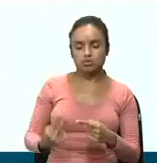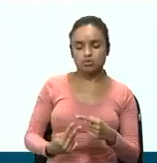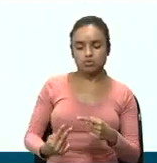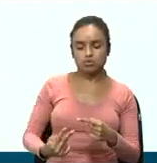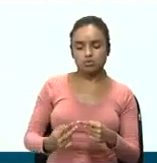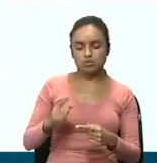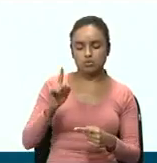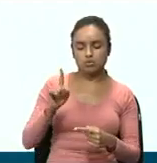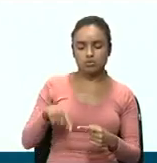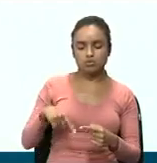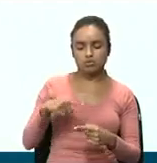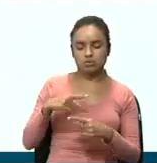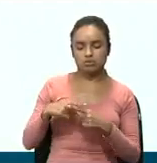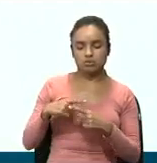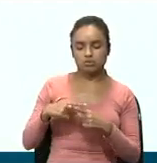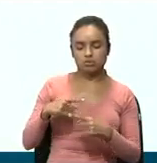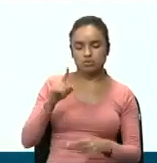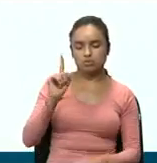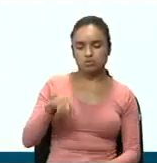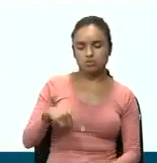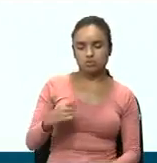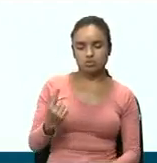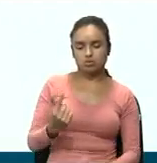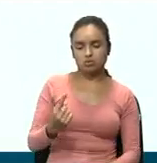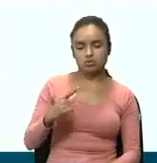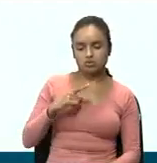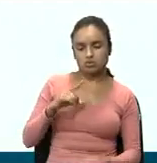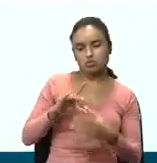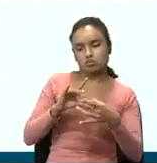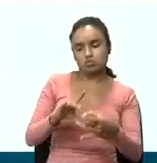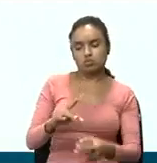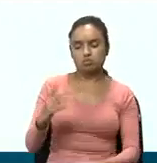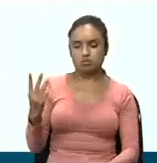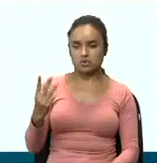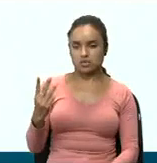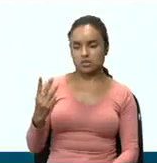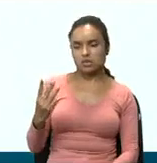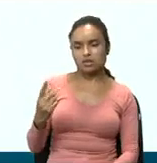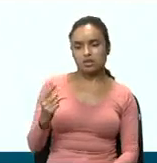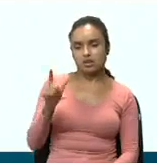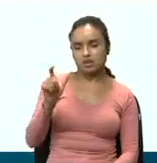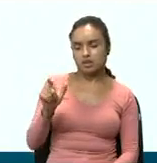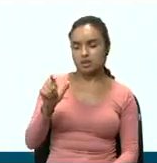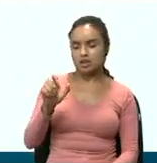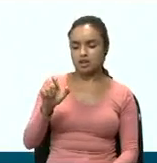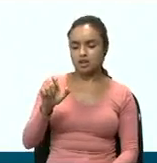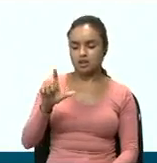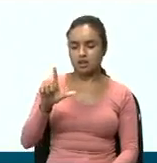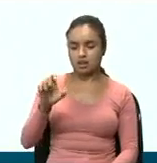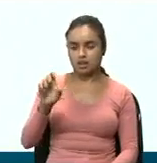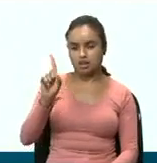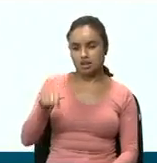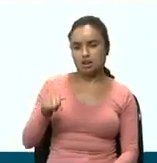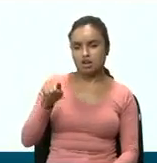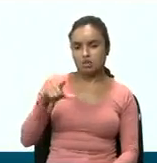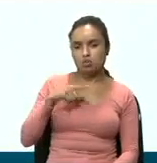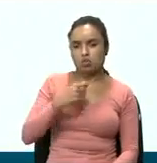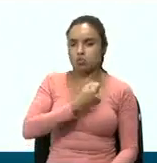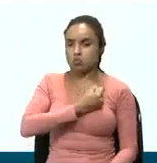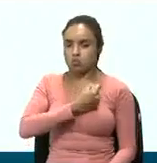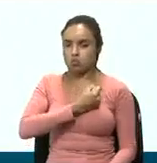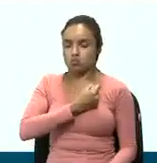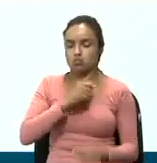que multiplica 1 sobre n, ok? Nesse caso, 1 sobre 2 é uma